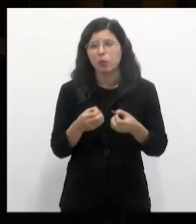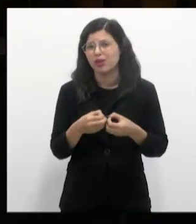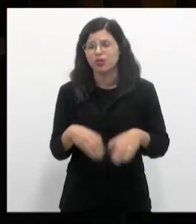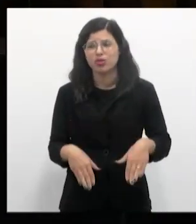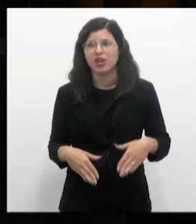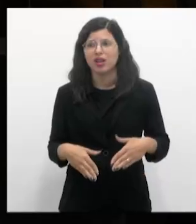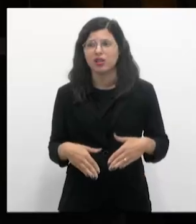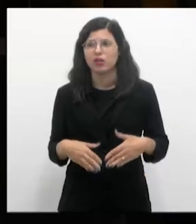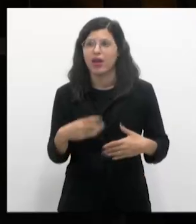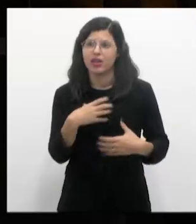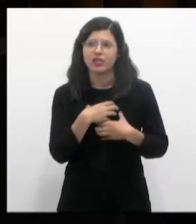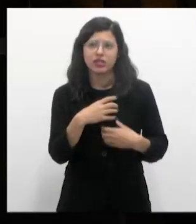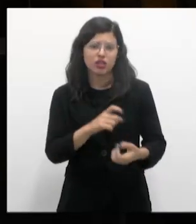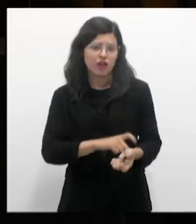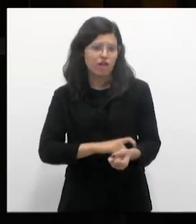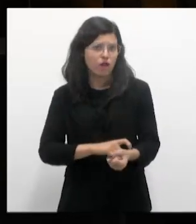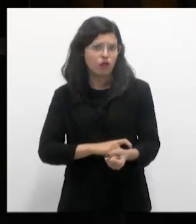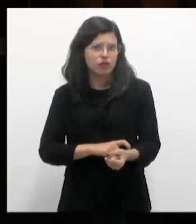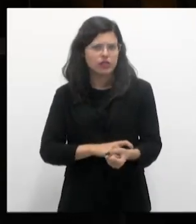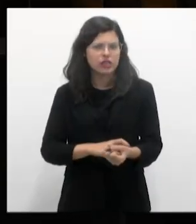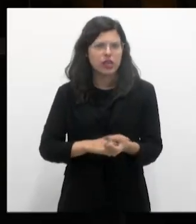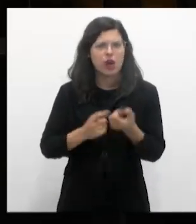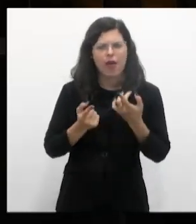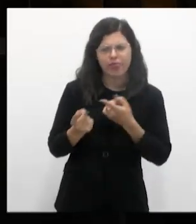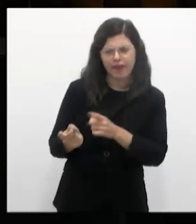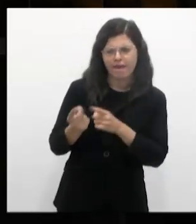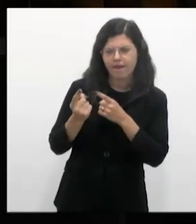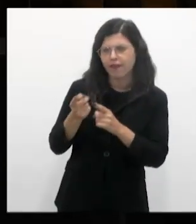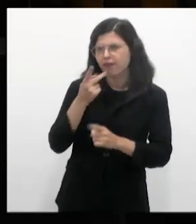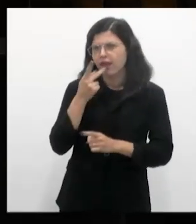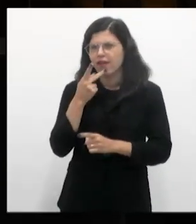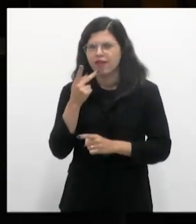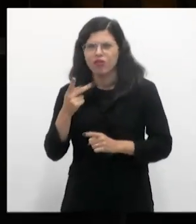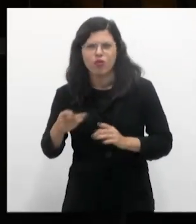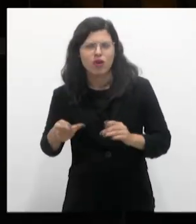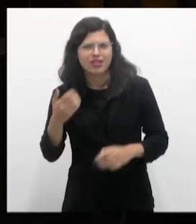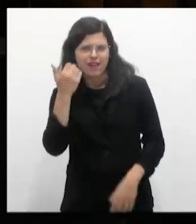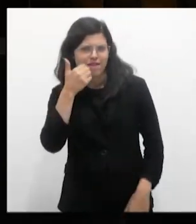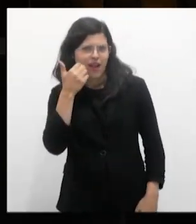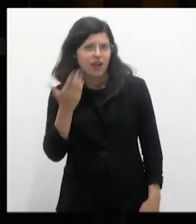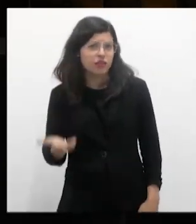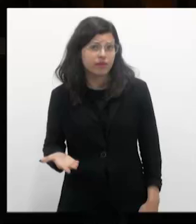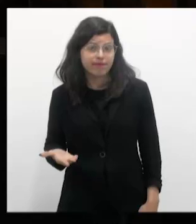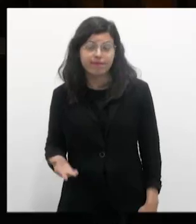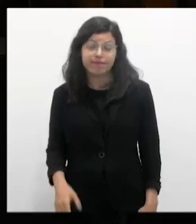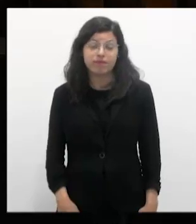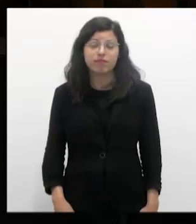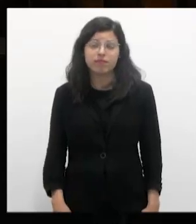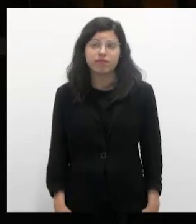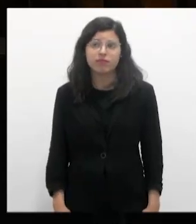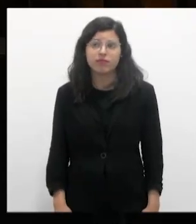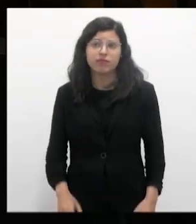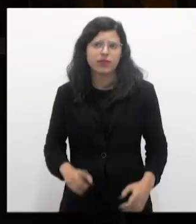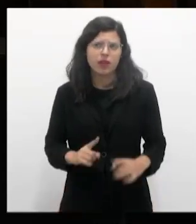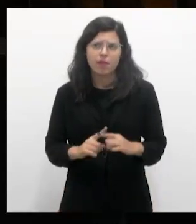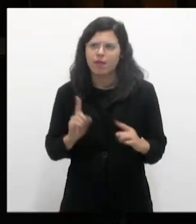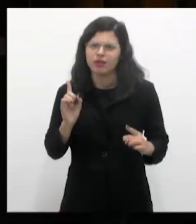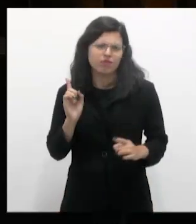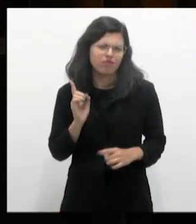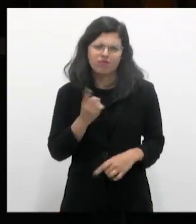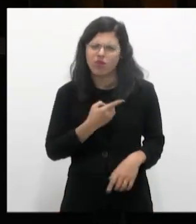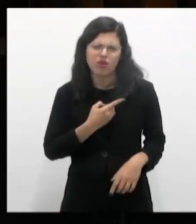fica nervosinho, atacando os outros, chamando de vagabundo, chamando daquilo, chamando de isso. Mas a gente não vai baixar o